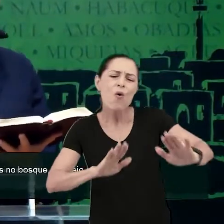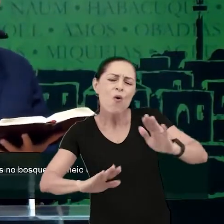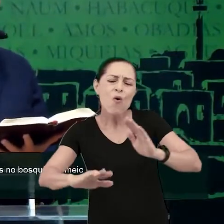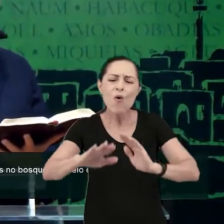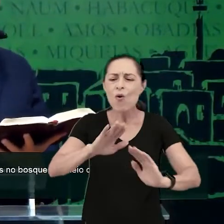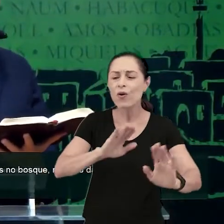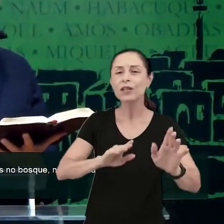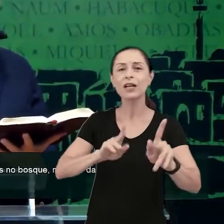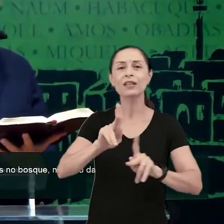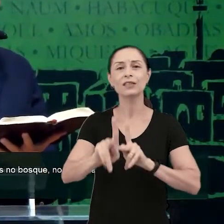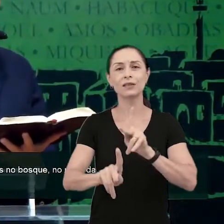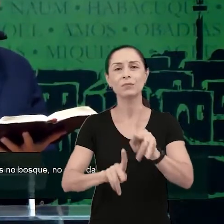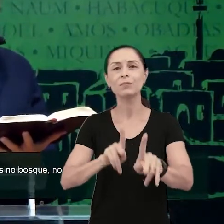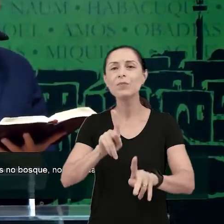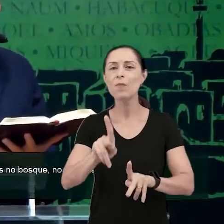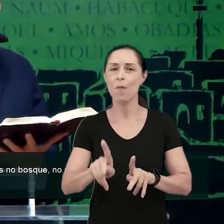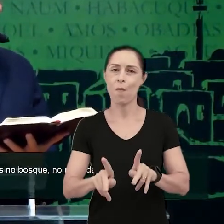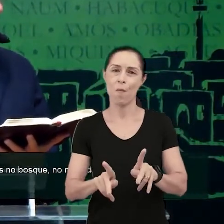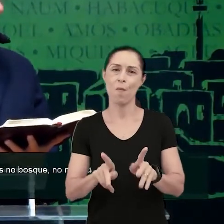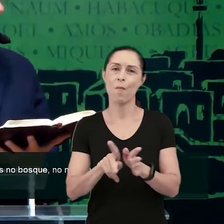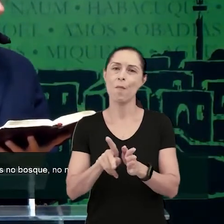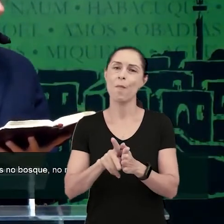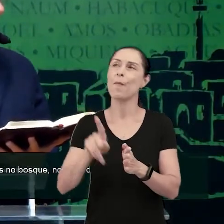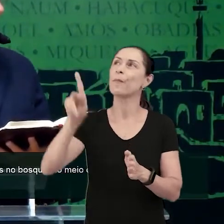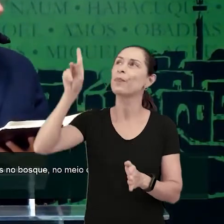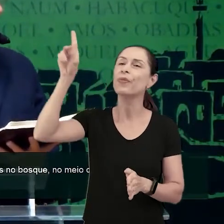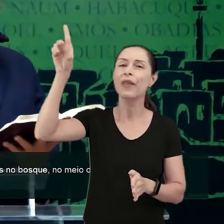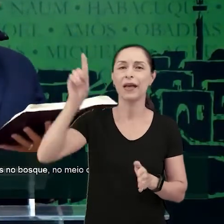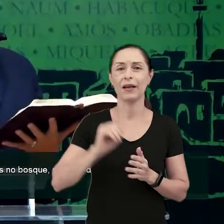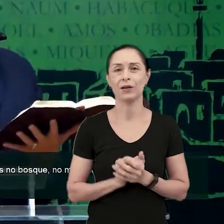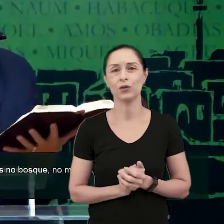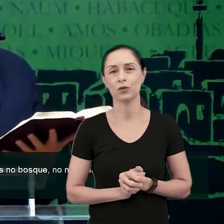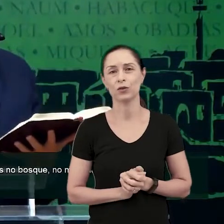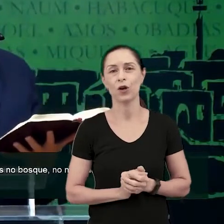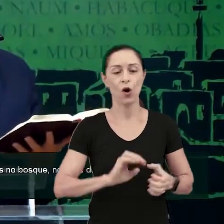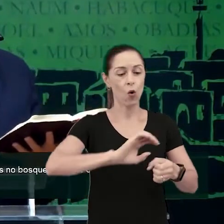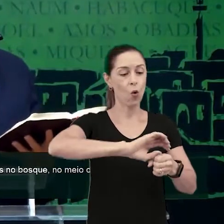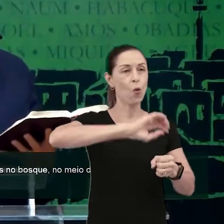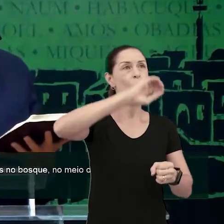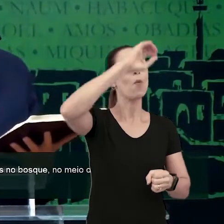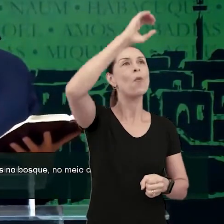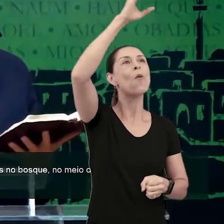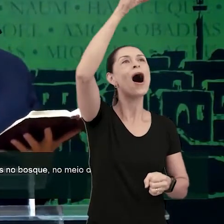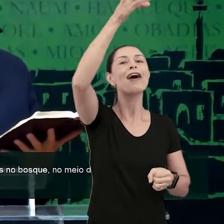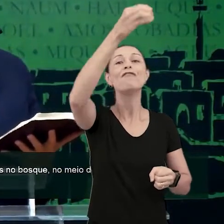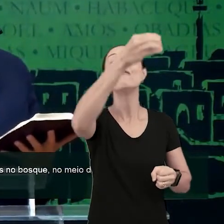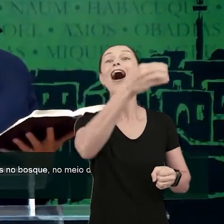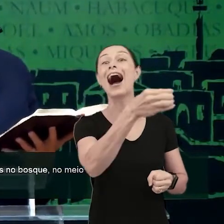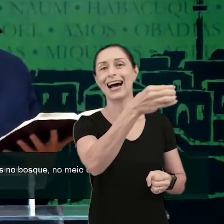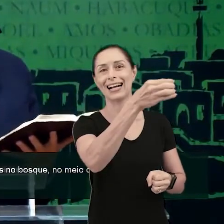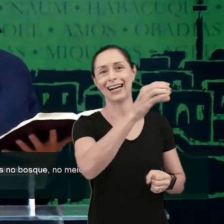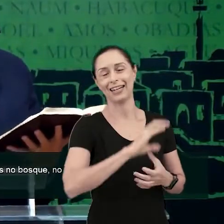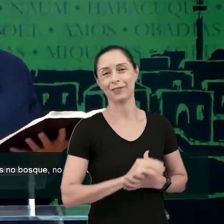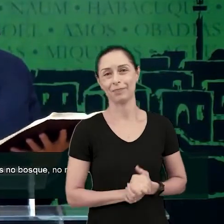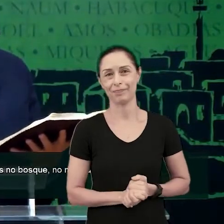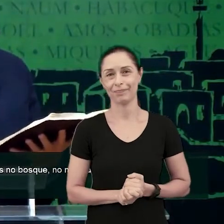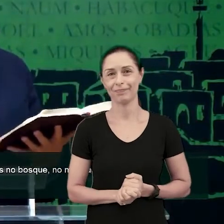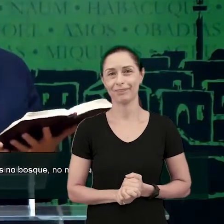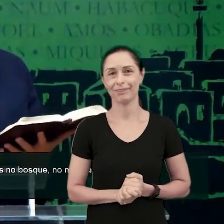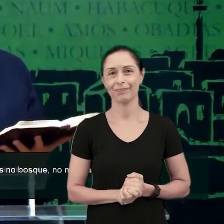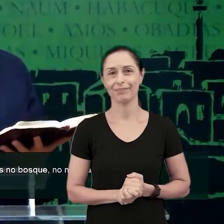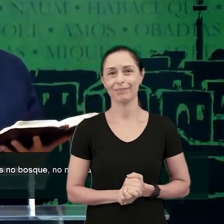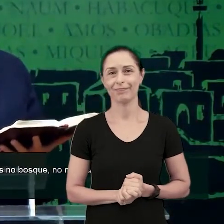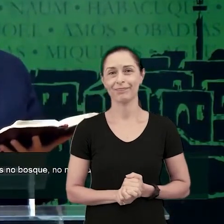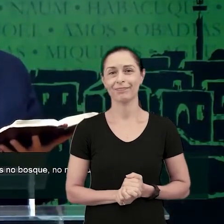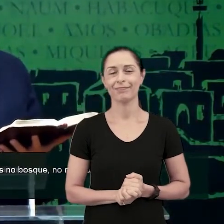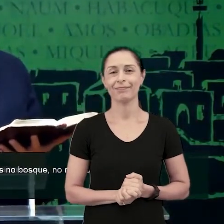vara. Olha que bonito. Ele traz à memória dele essa imagem belíssima de Deus como pastor